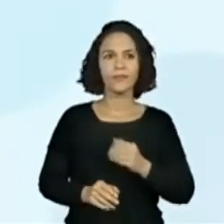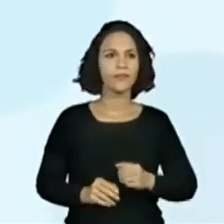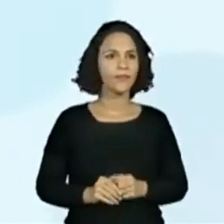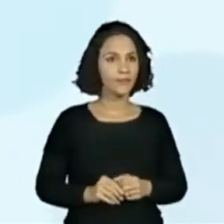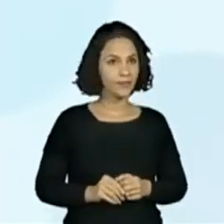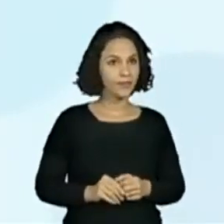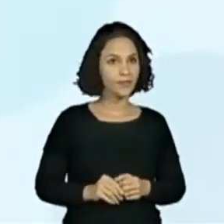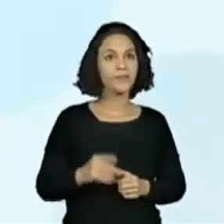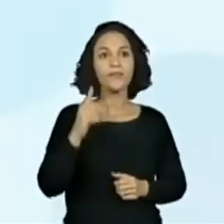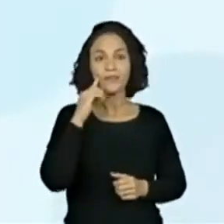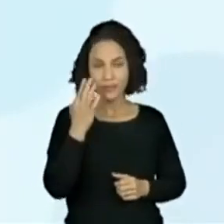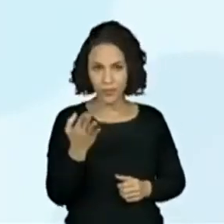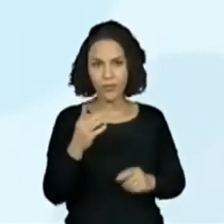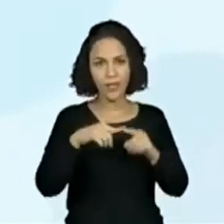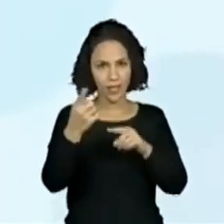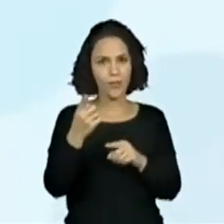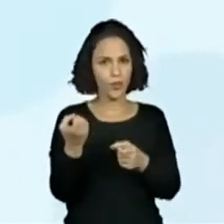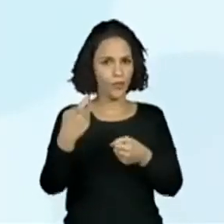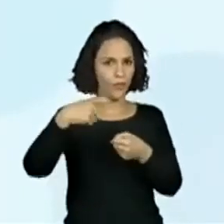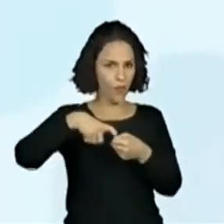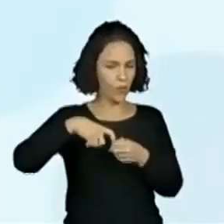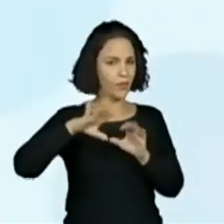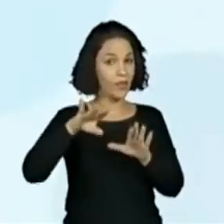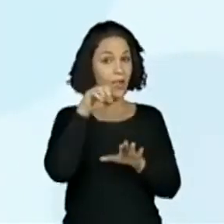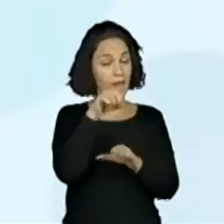mastigador. E a gente volta a falar disso no final.